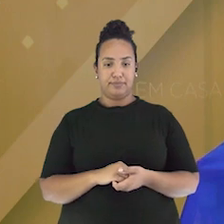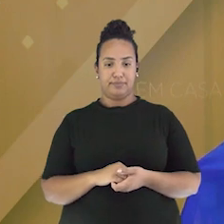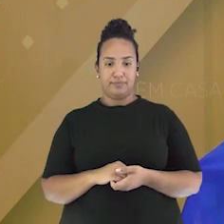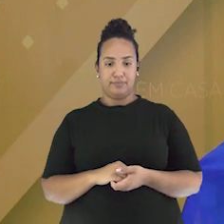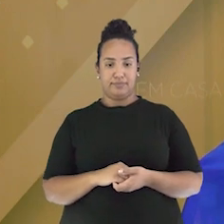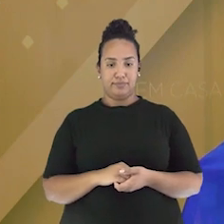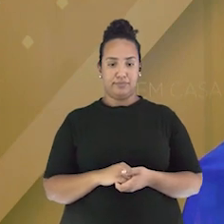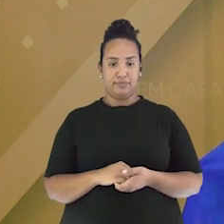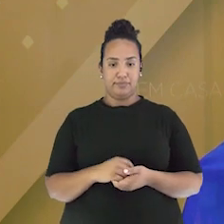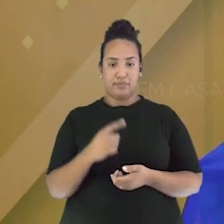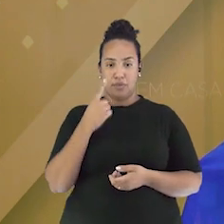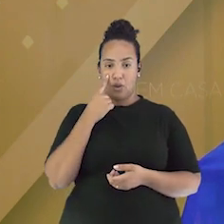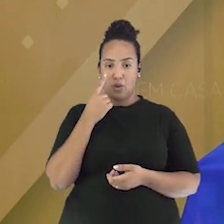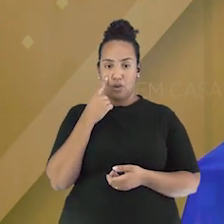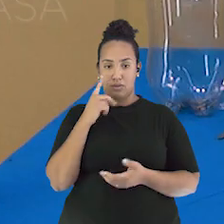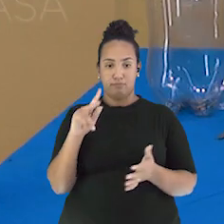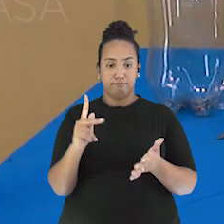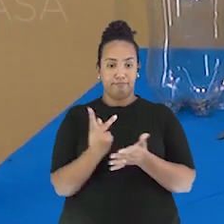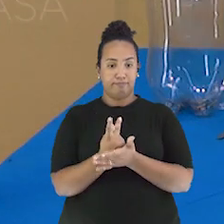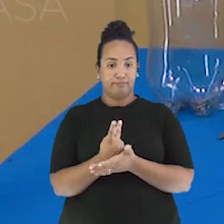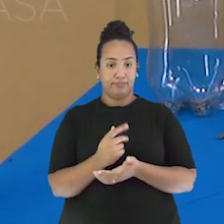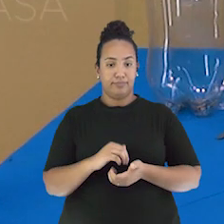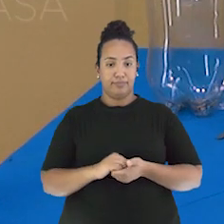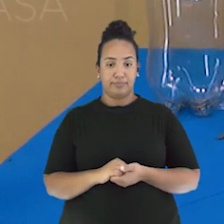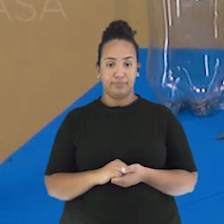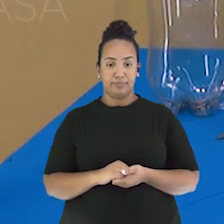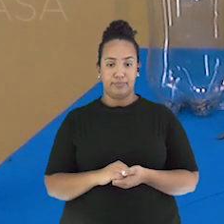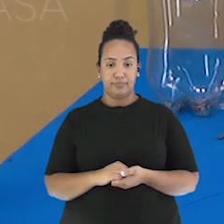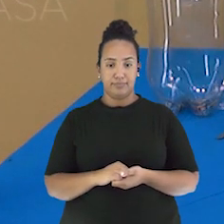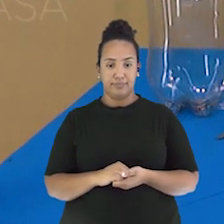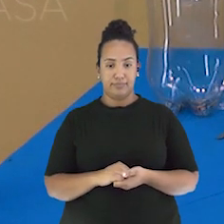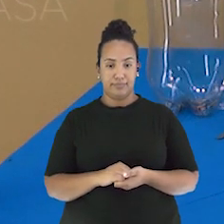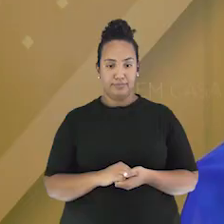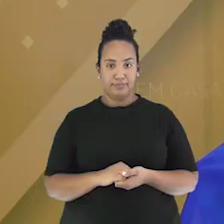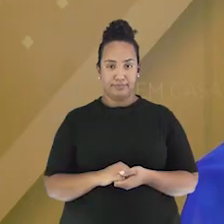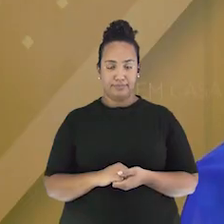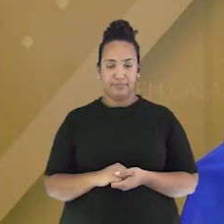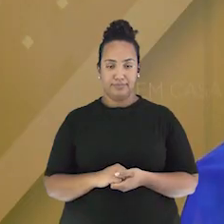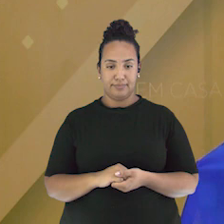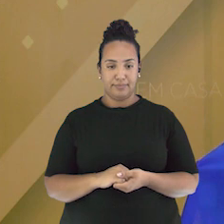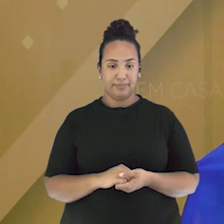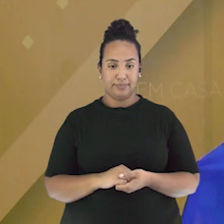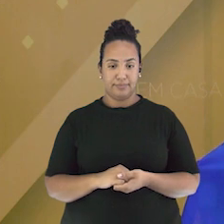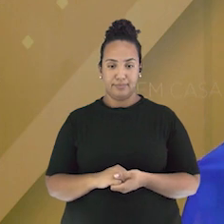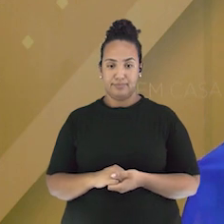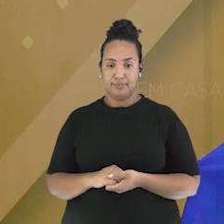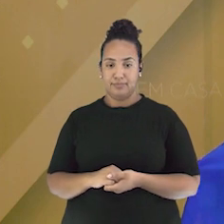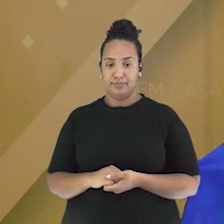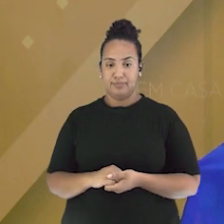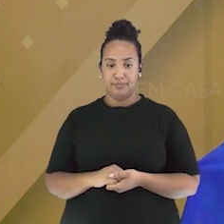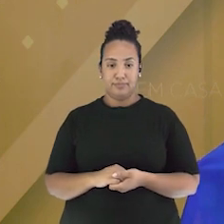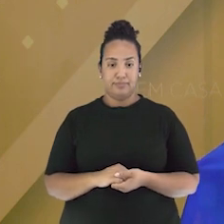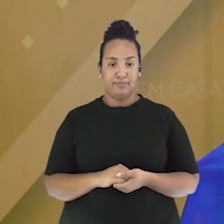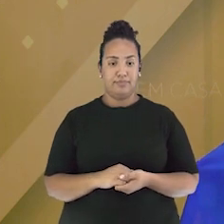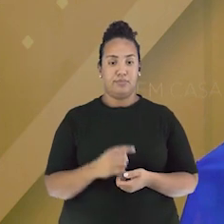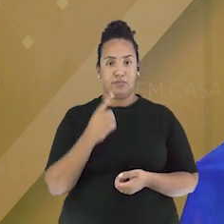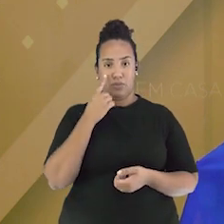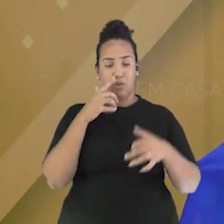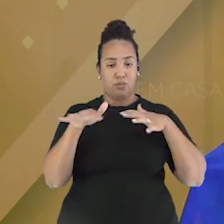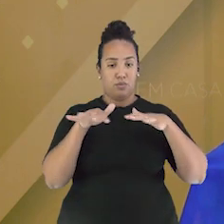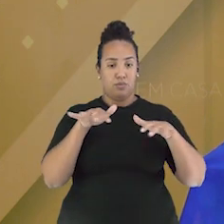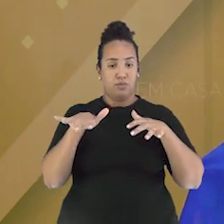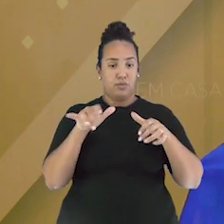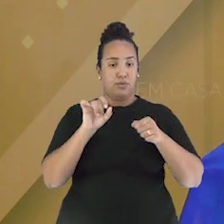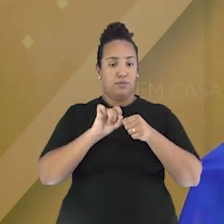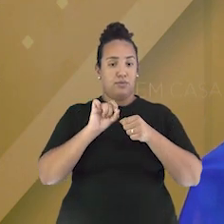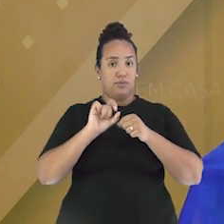pulmões são as bexigas, lembrando disso, galera. Olha! Então, gente, o movimento que o diafragma faz é